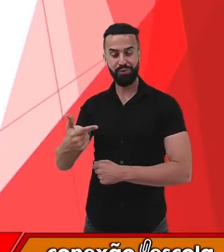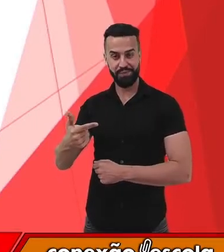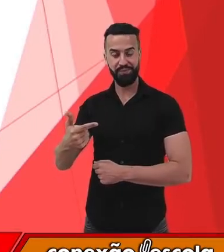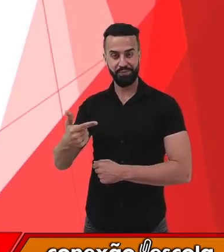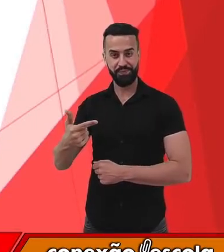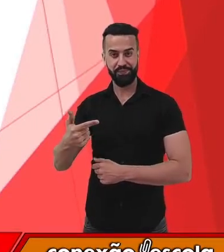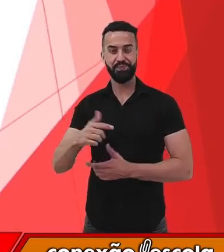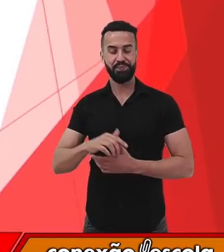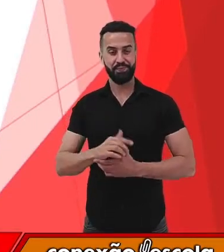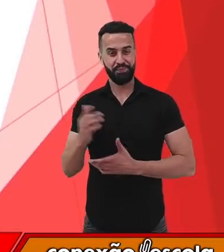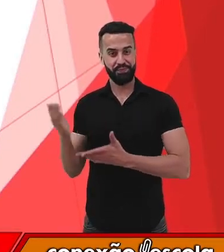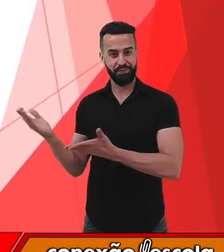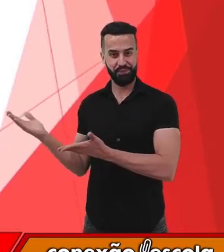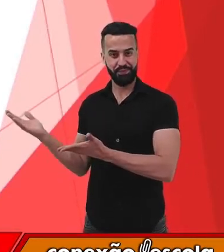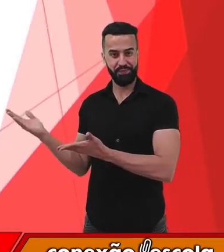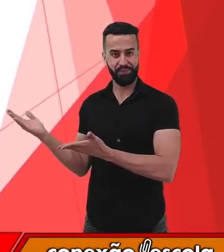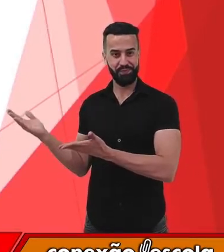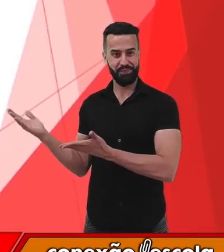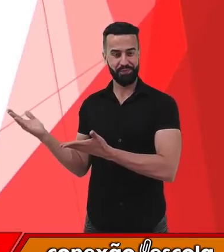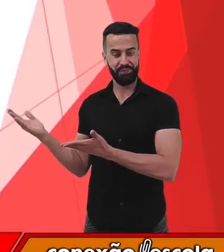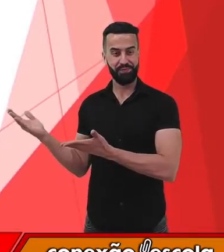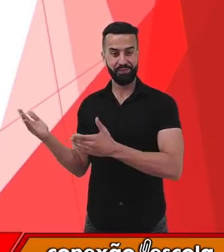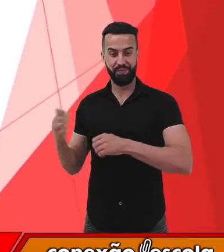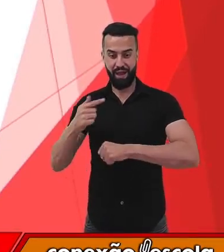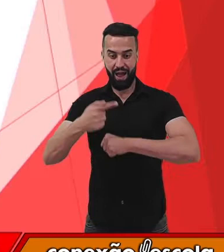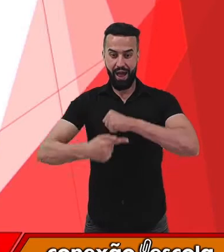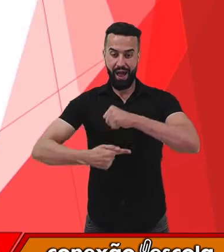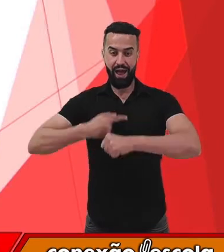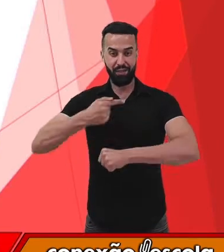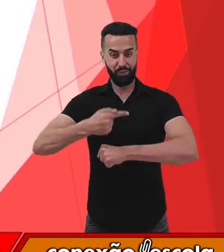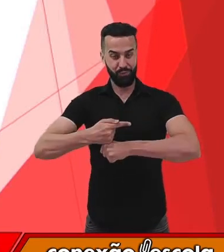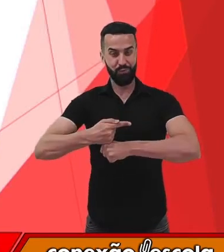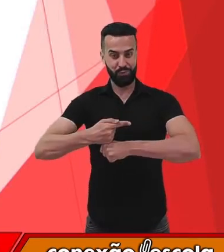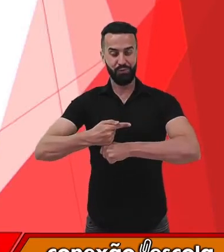representado aqui por 2 átomos de oxigênio.